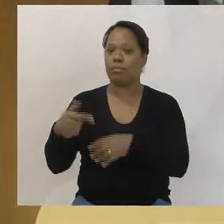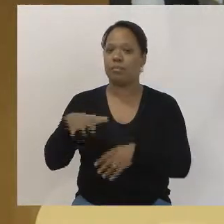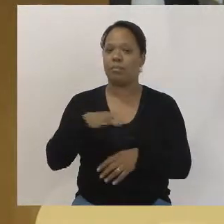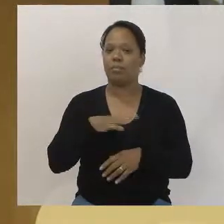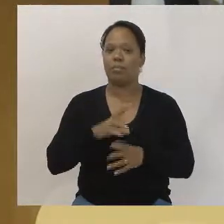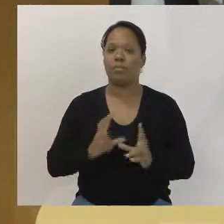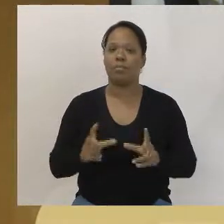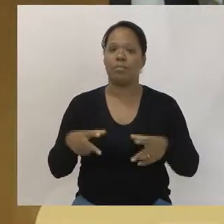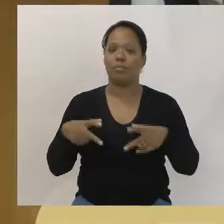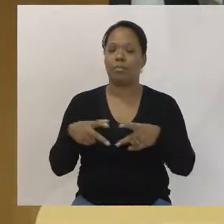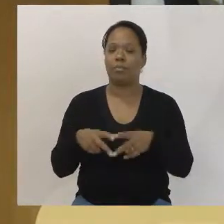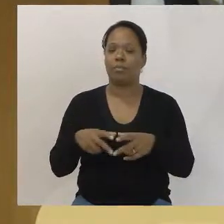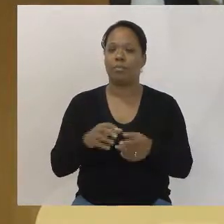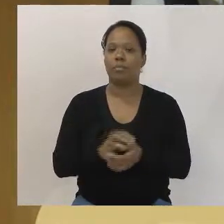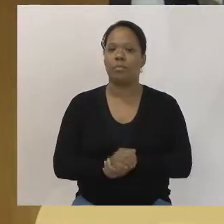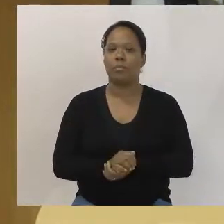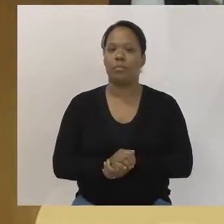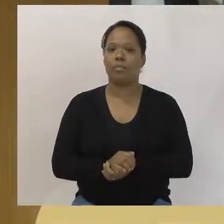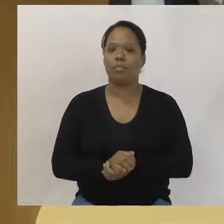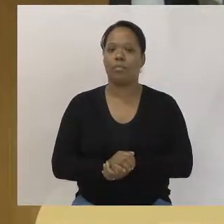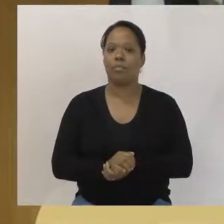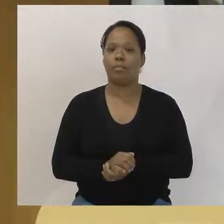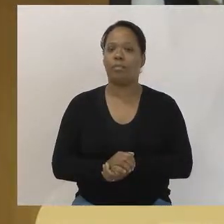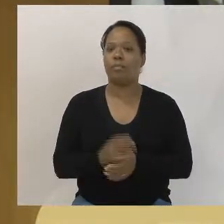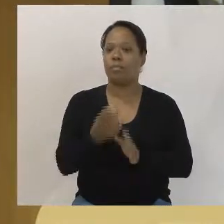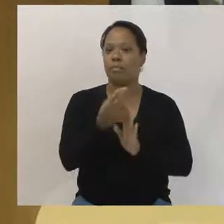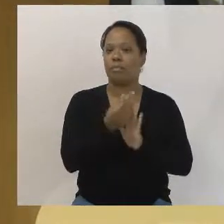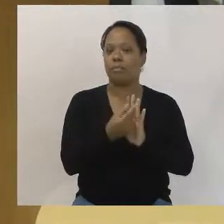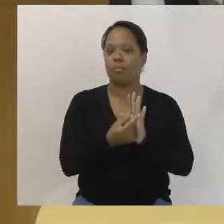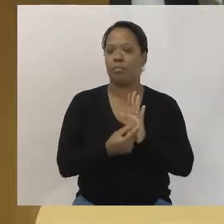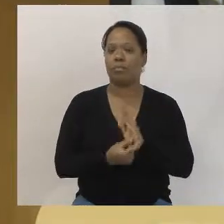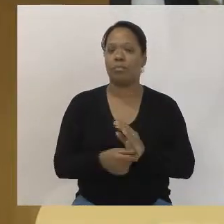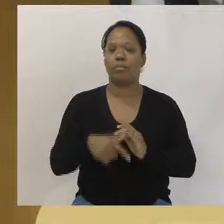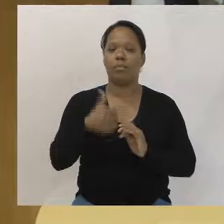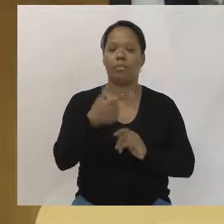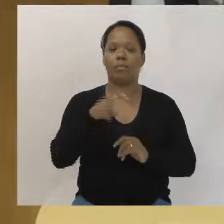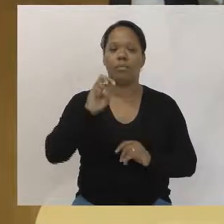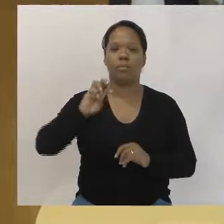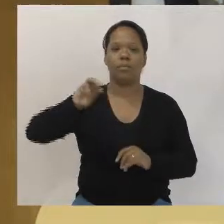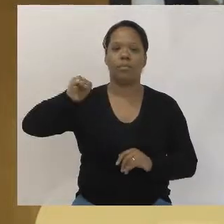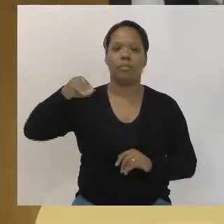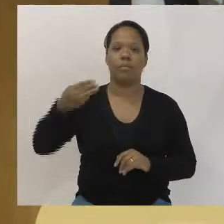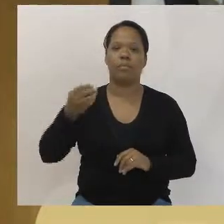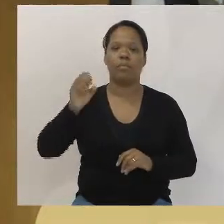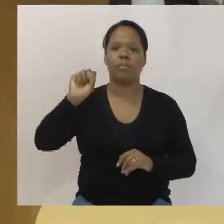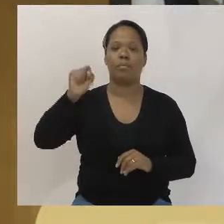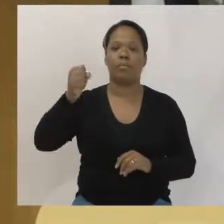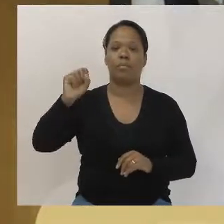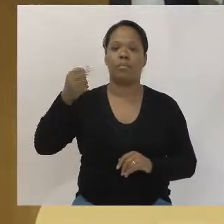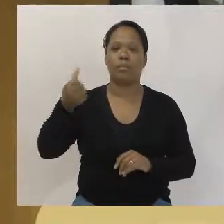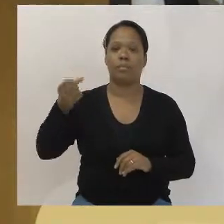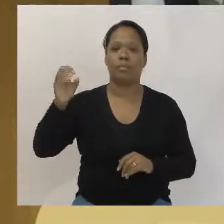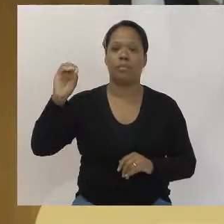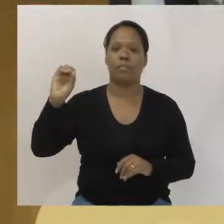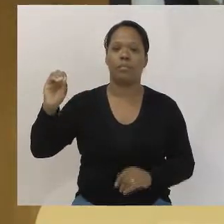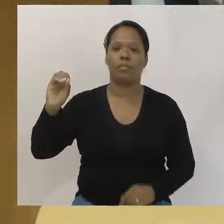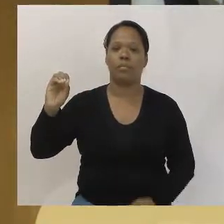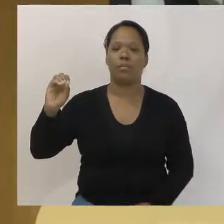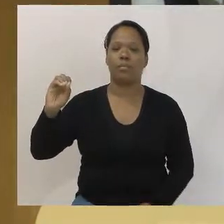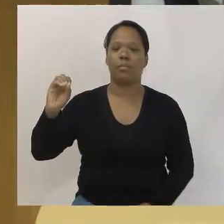câmara municipal de jacareí orçamento de 25 milhões oitocentos e sessenta mil